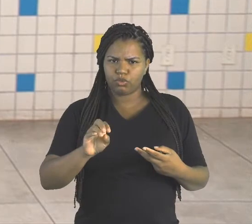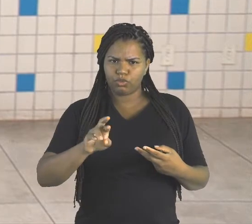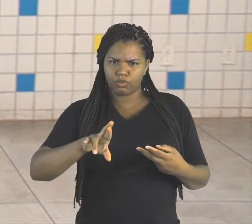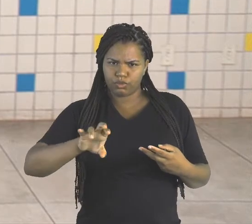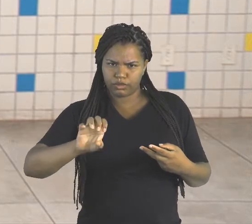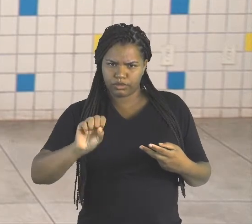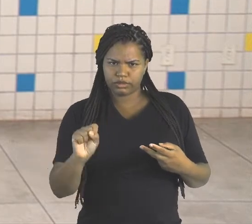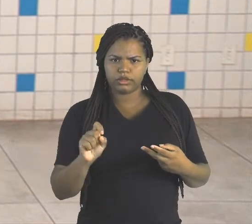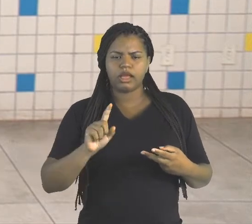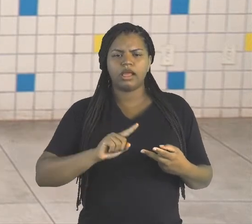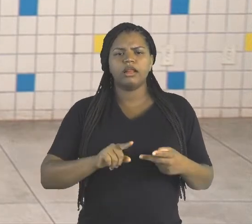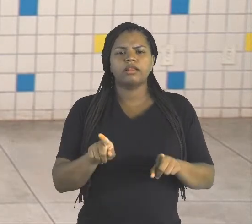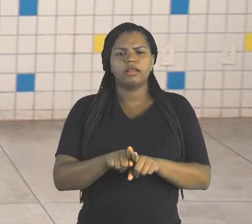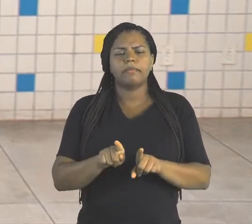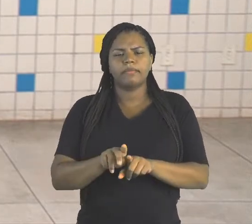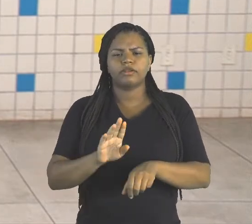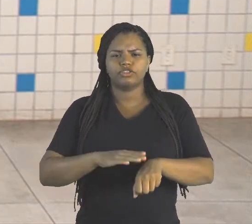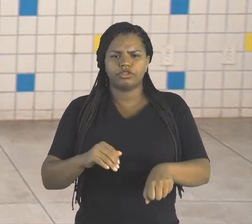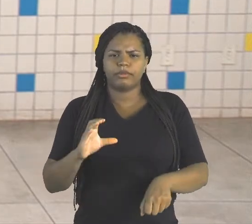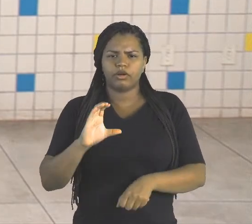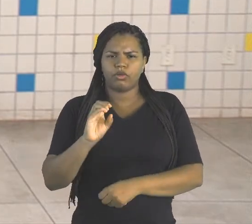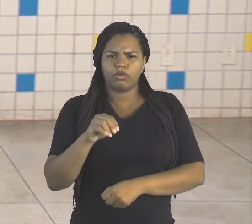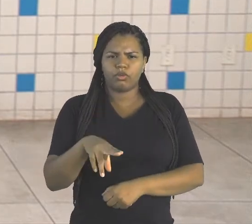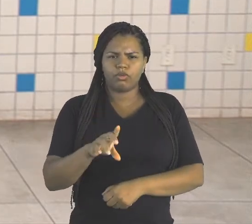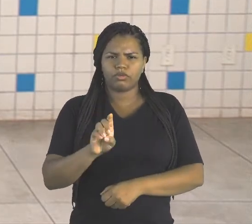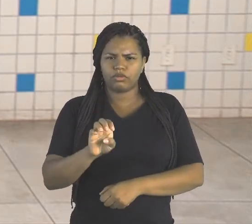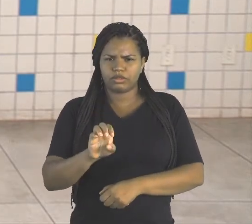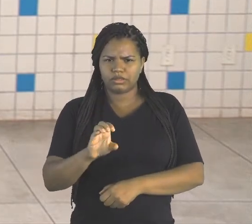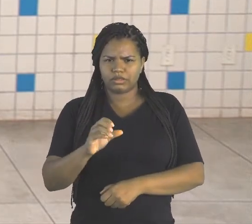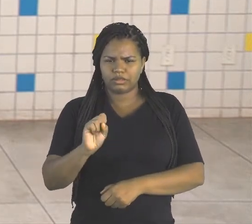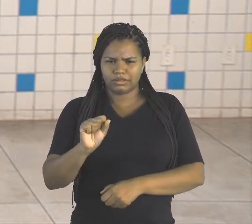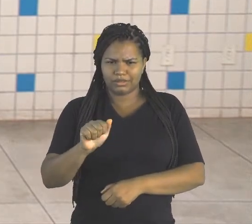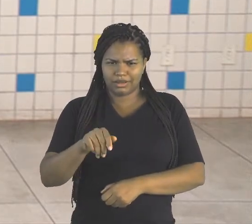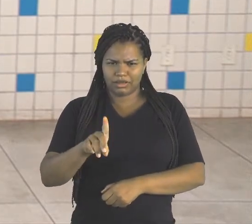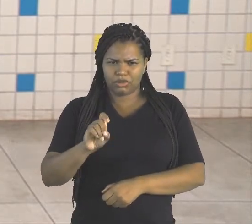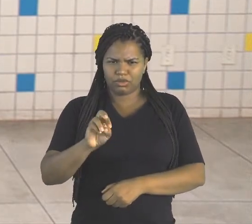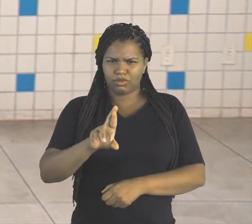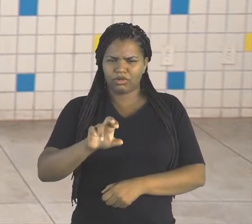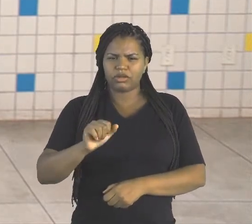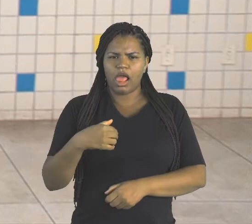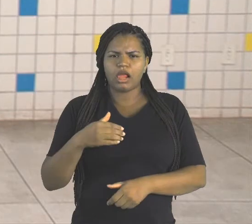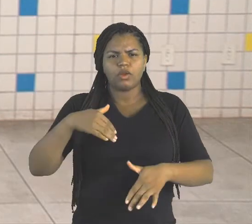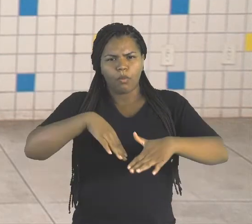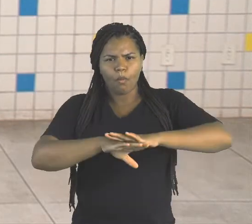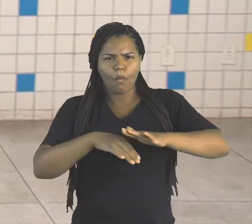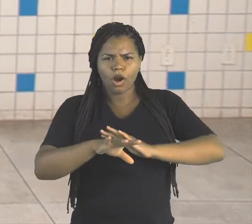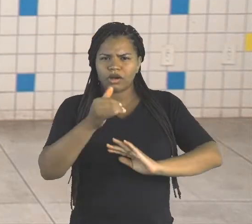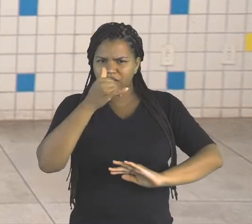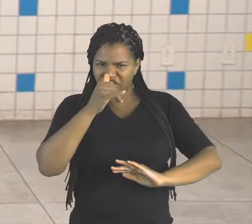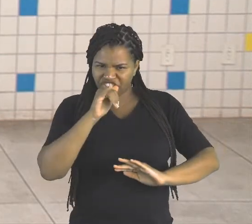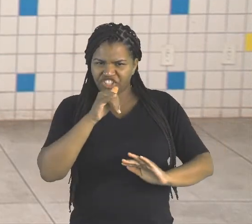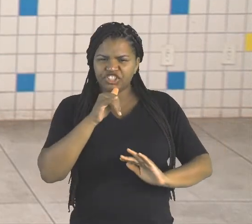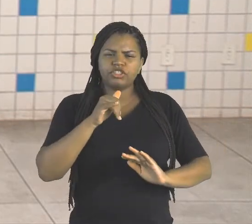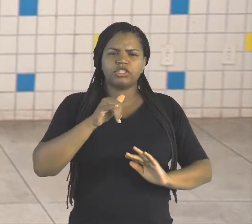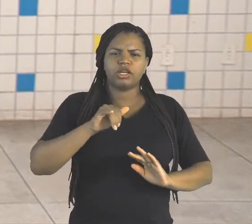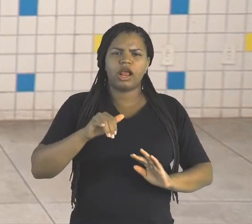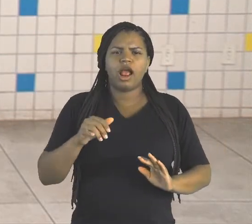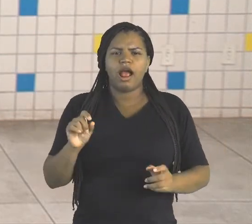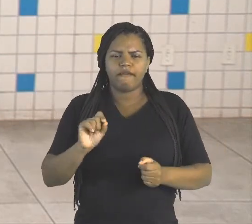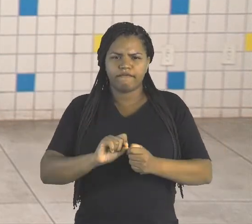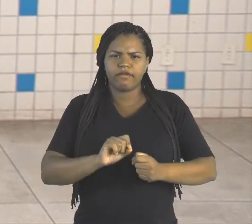de condensadores, possuem a função de armazenar cargas elétricas e assim gerar energia